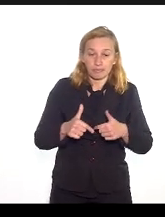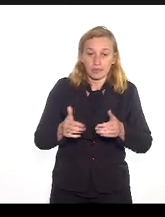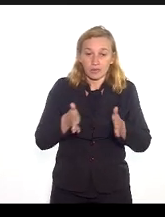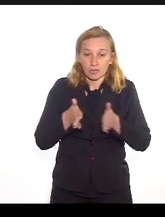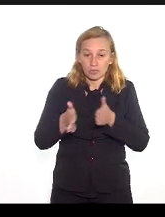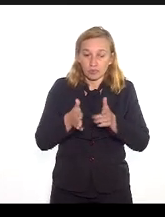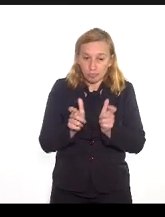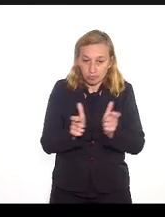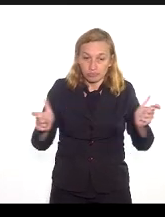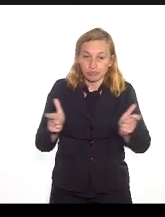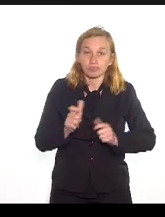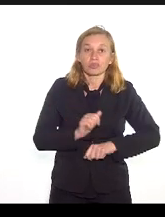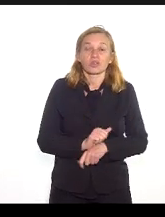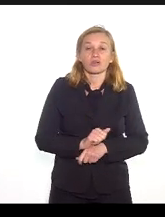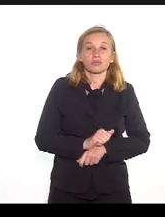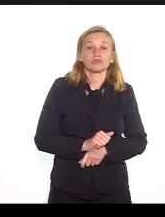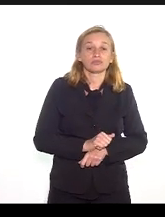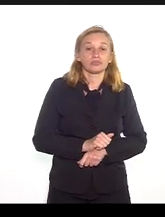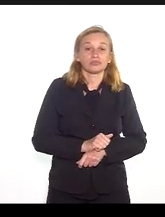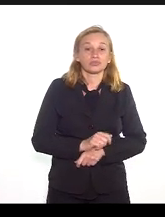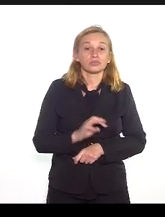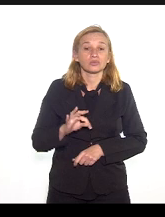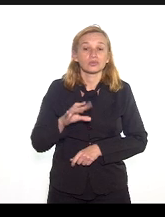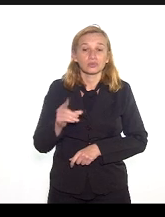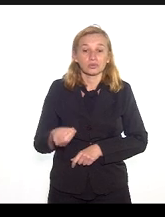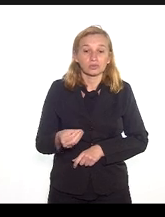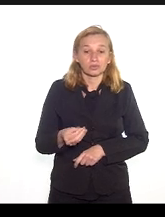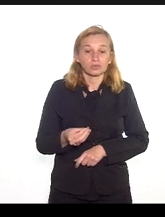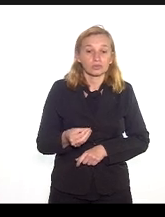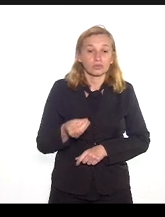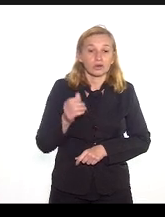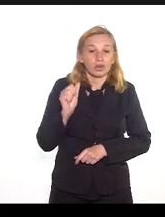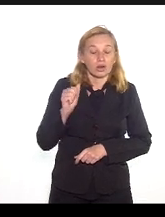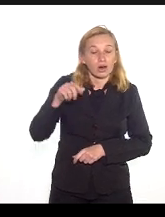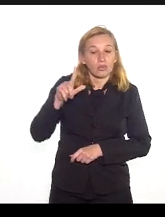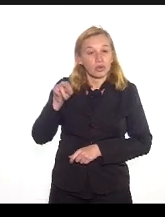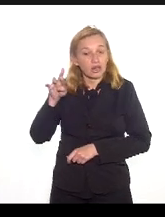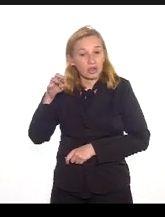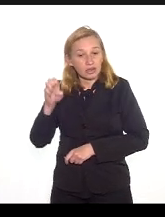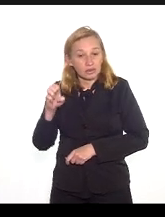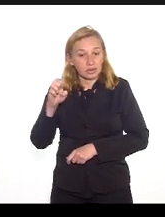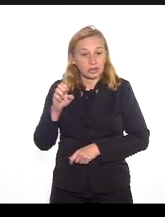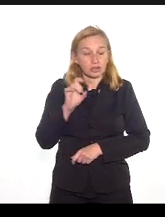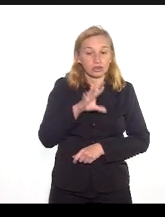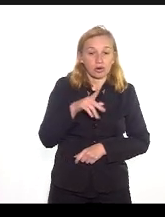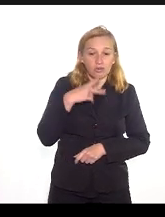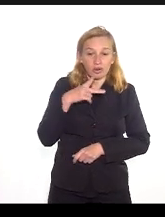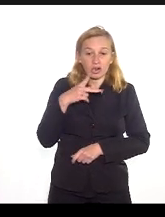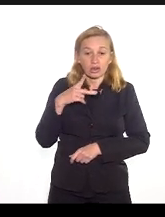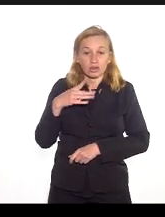período grande. Em função disso tudo, almirante, do que o senhor falou sobre